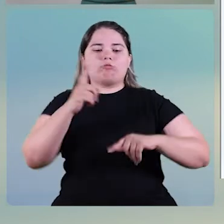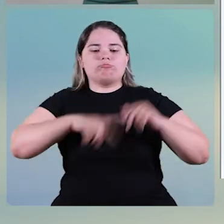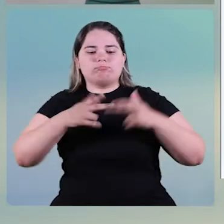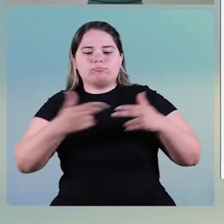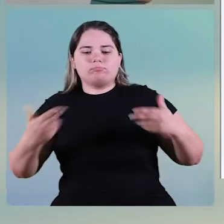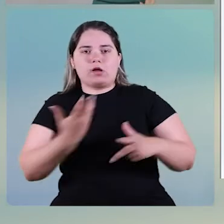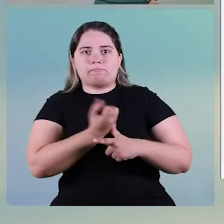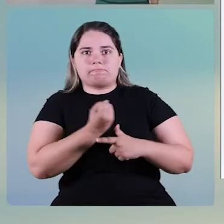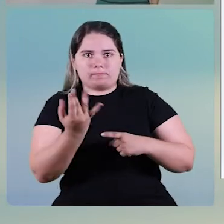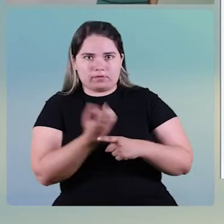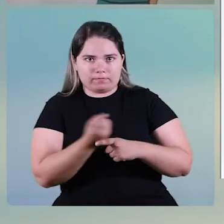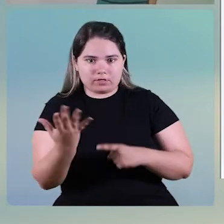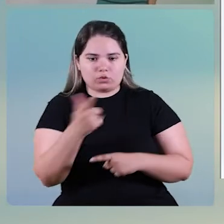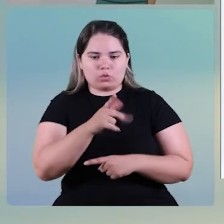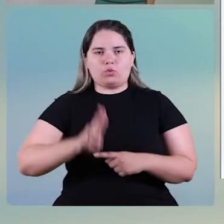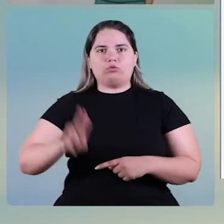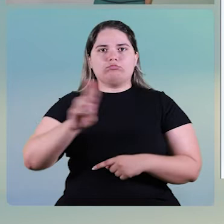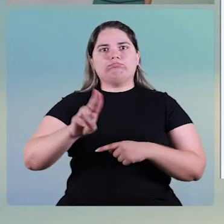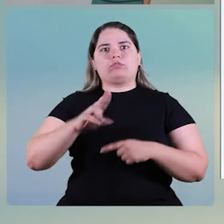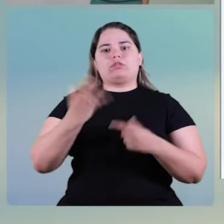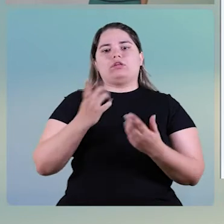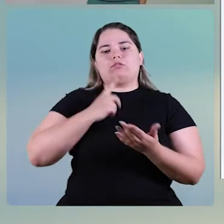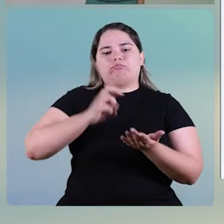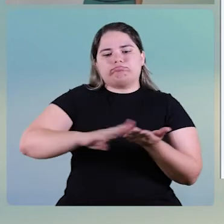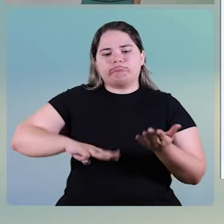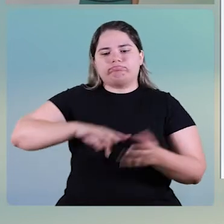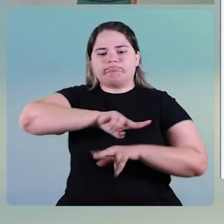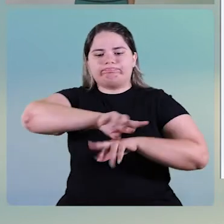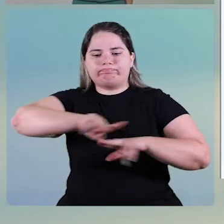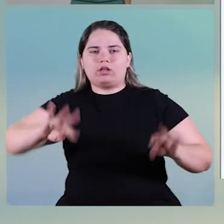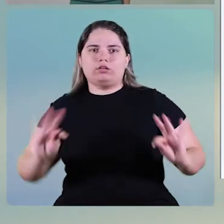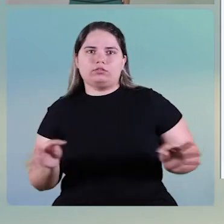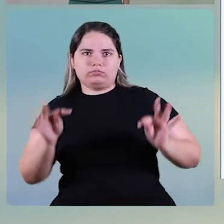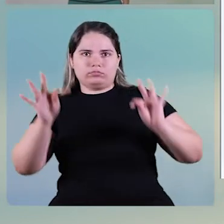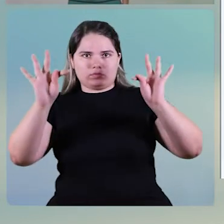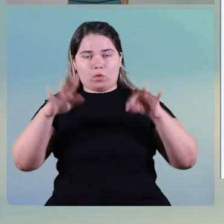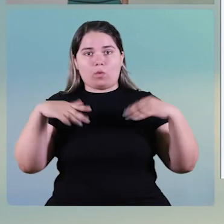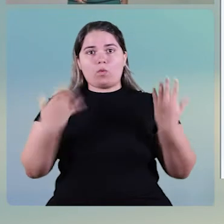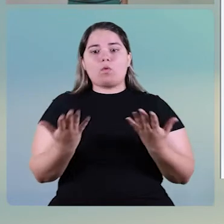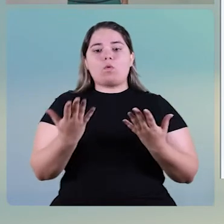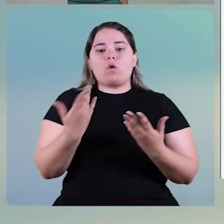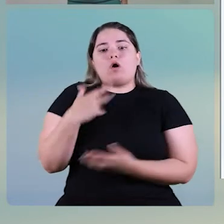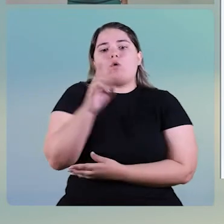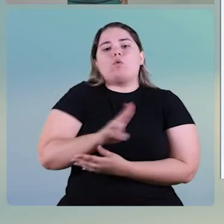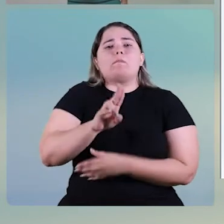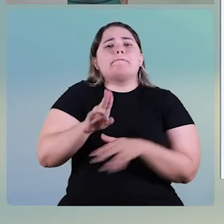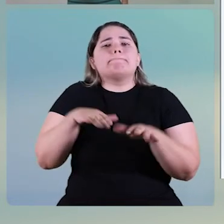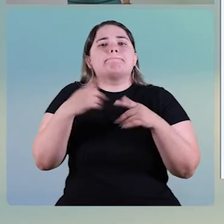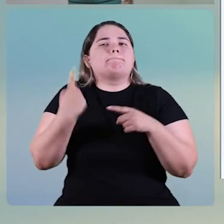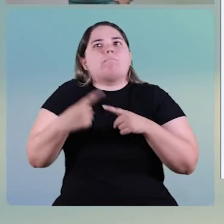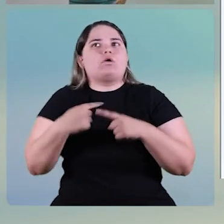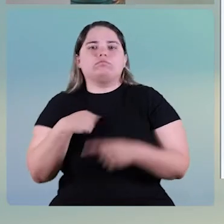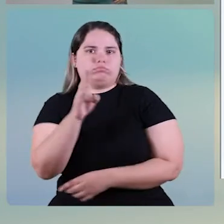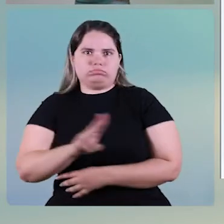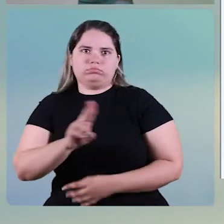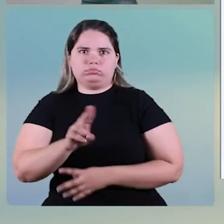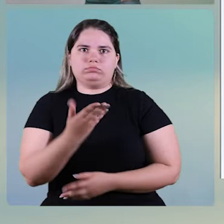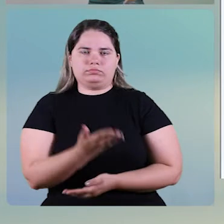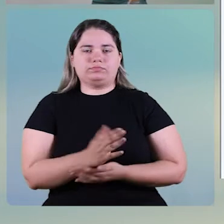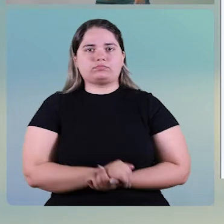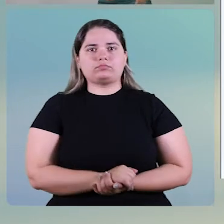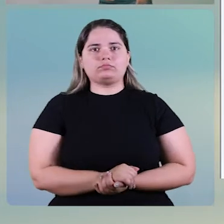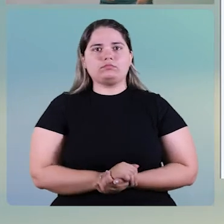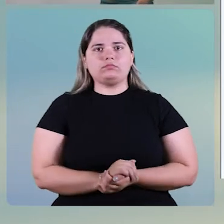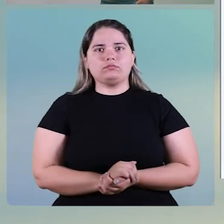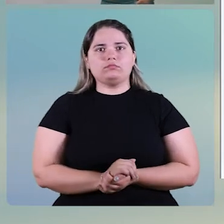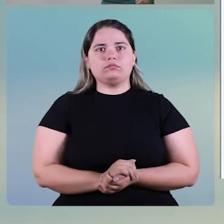sistemas, procedimentos tecnológicos, às finalidades a que se destinam. Olha a questão, ó. Enem